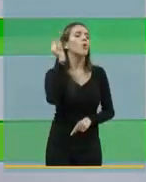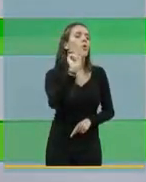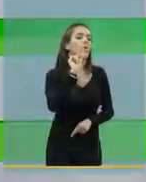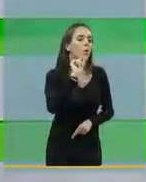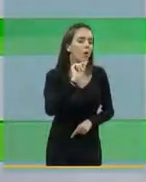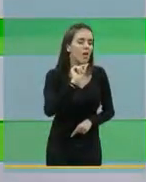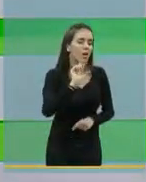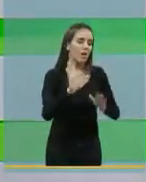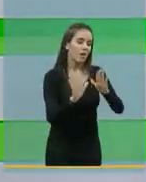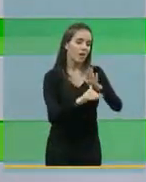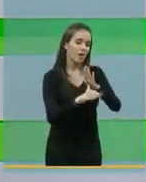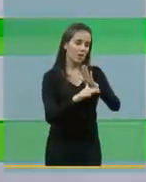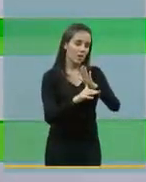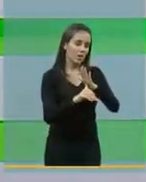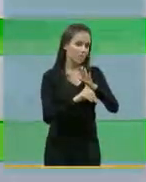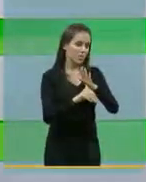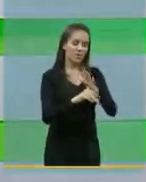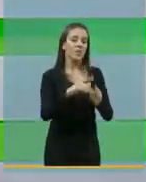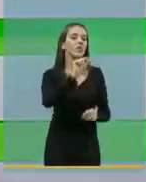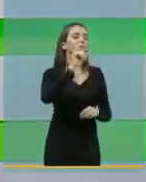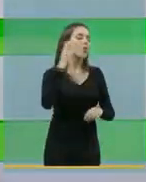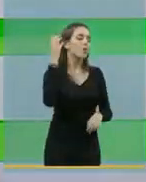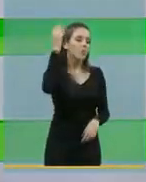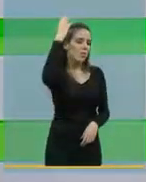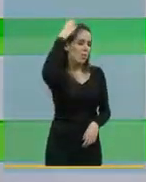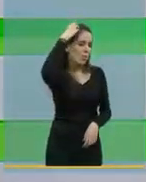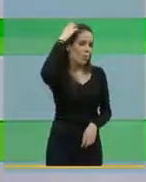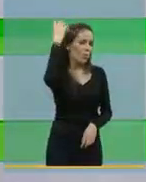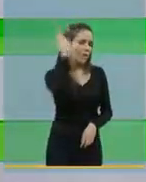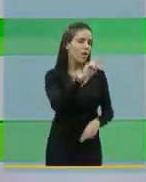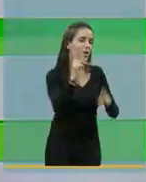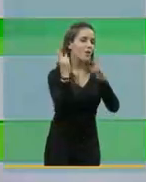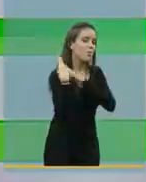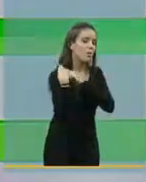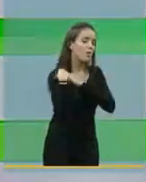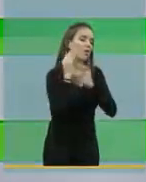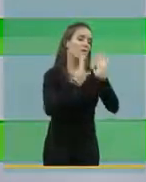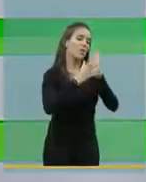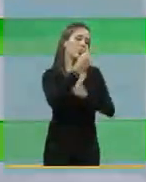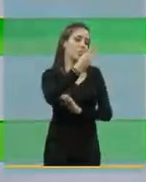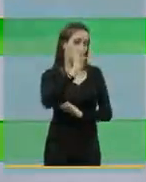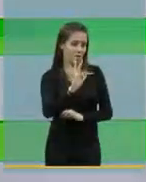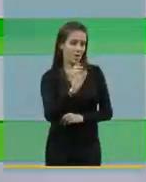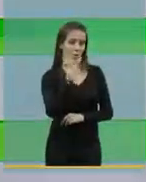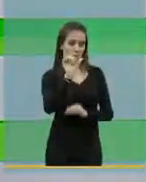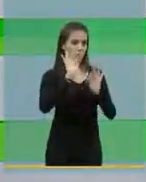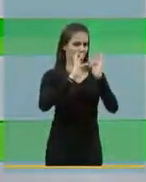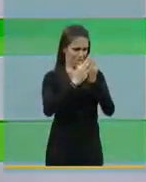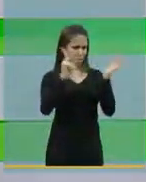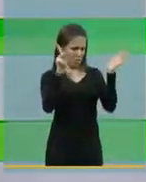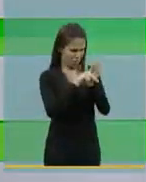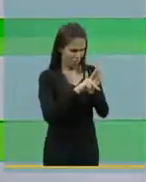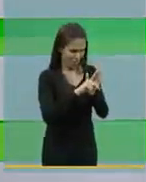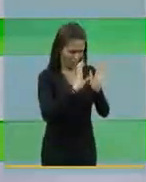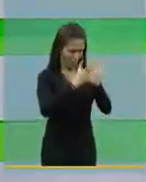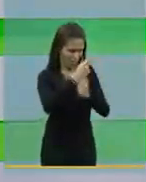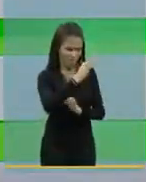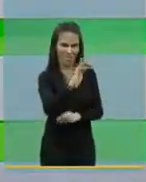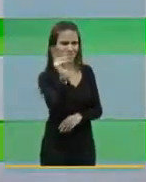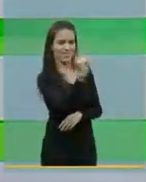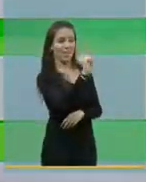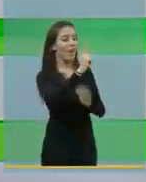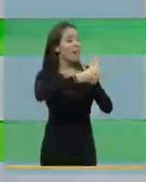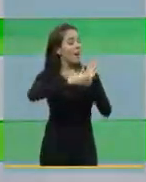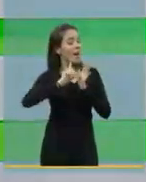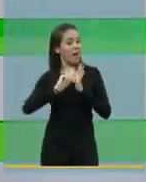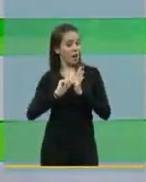que foi conduzido pelo pt nos últimos anos o bolsa família não é do pt veio de antes